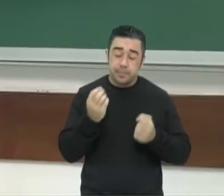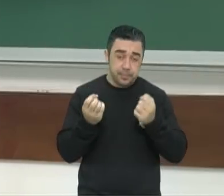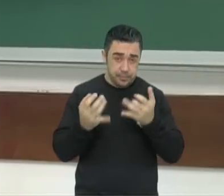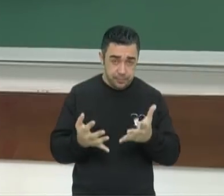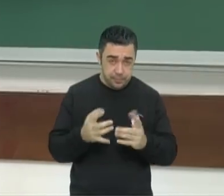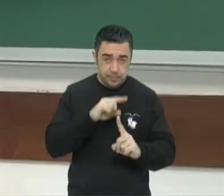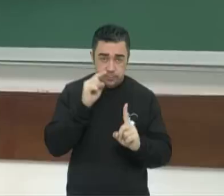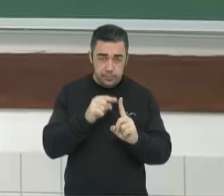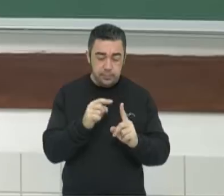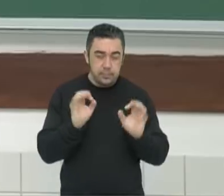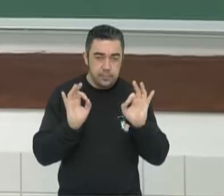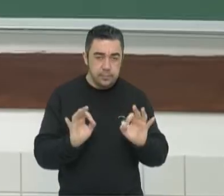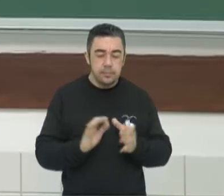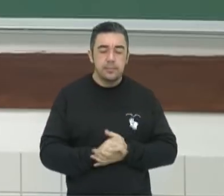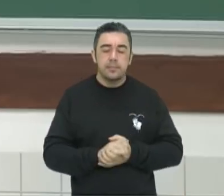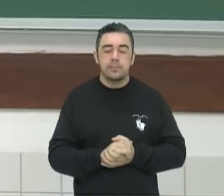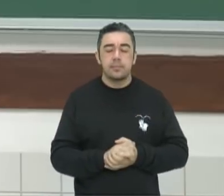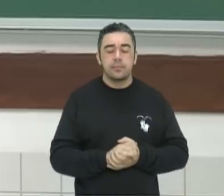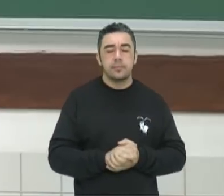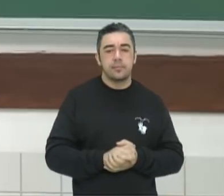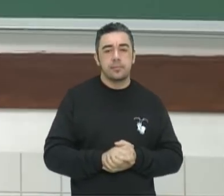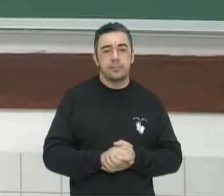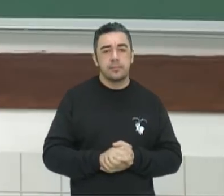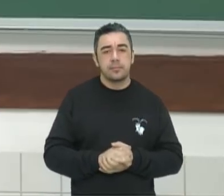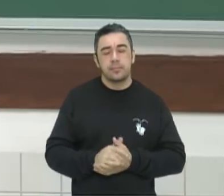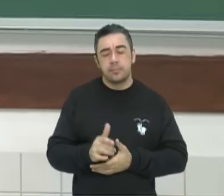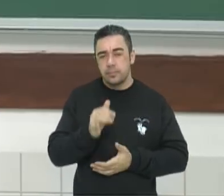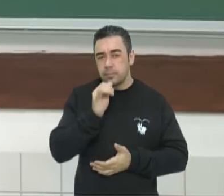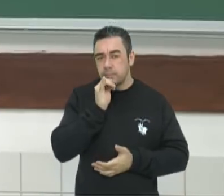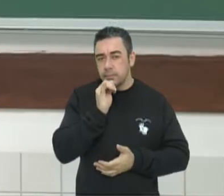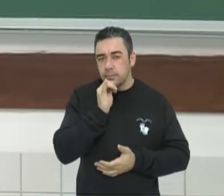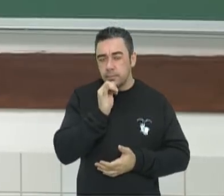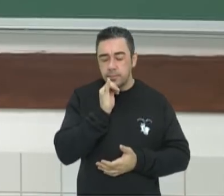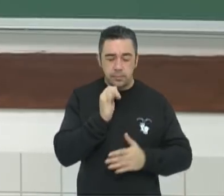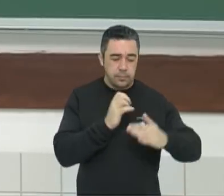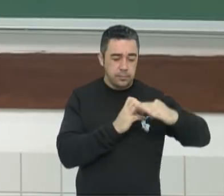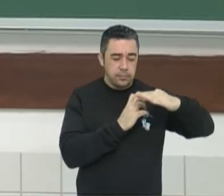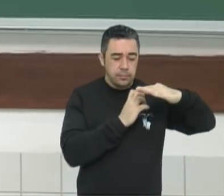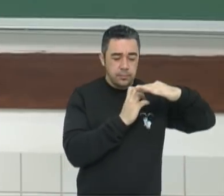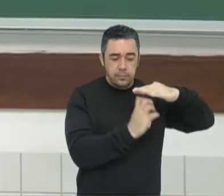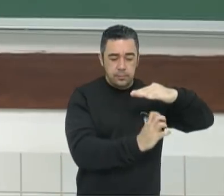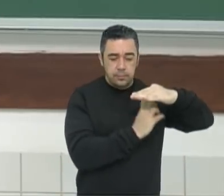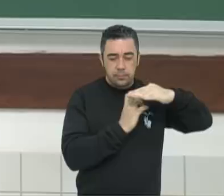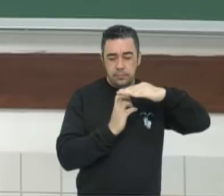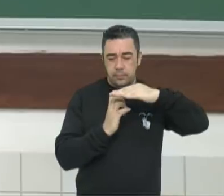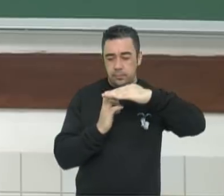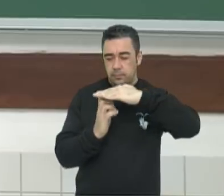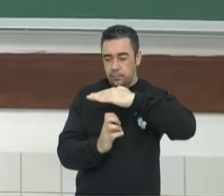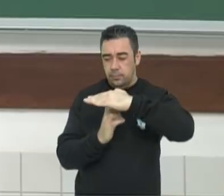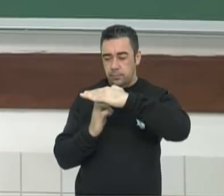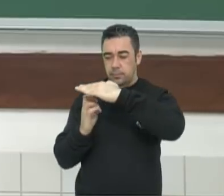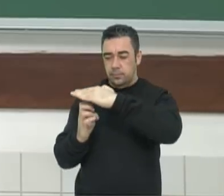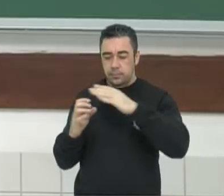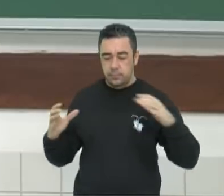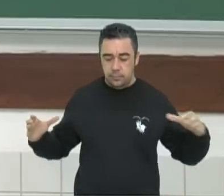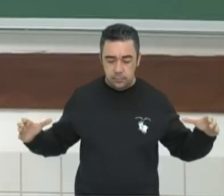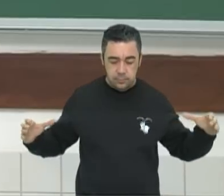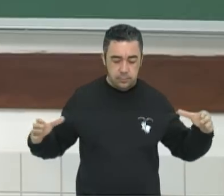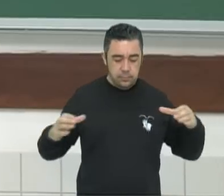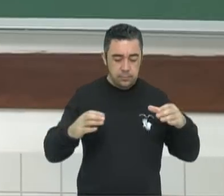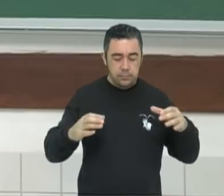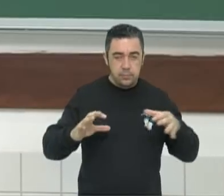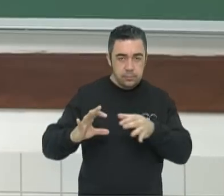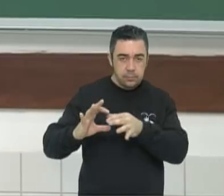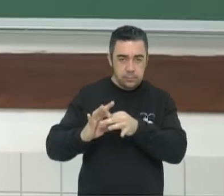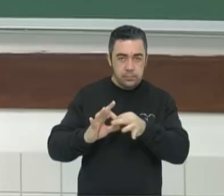bem objetiva. Tá? Então, nós temos empresas que vão se aglomerando, vão se